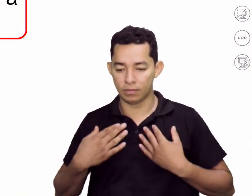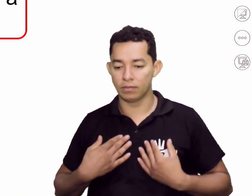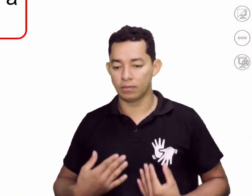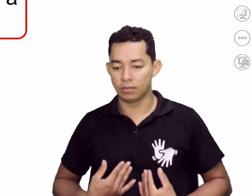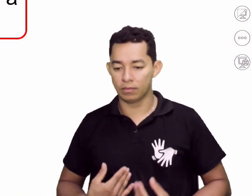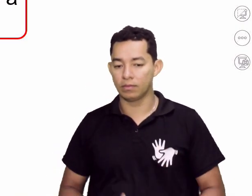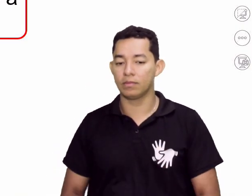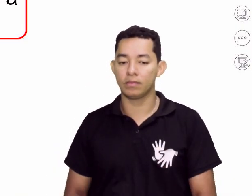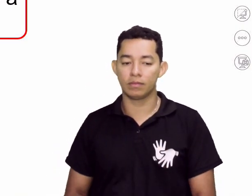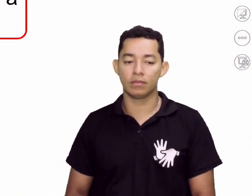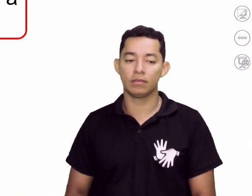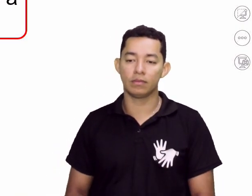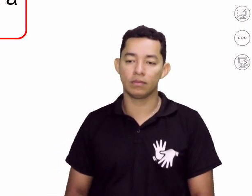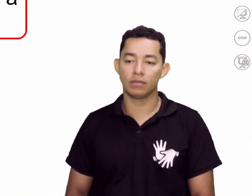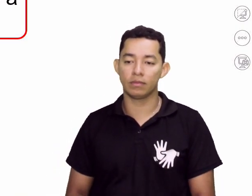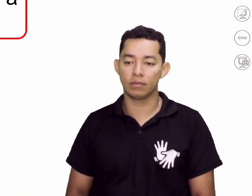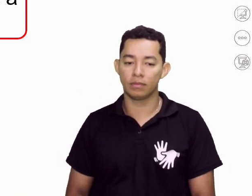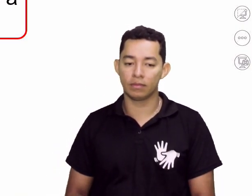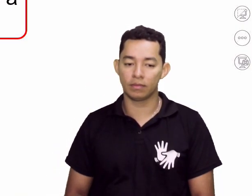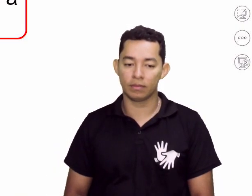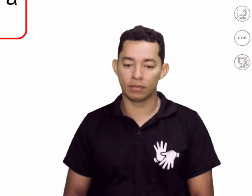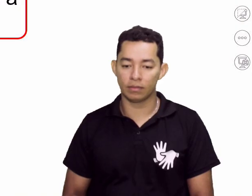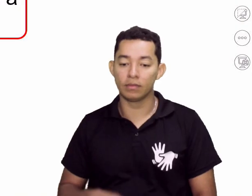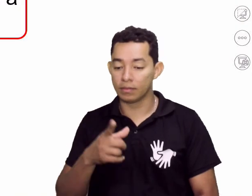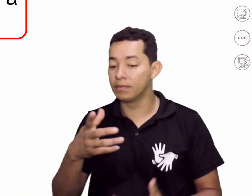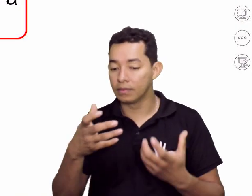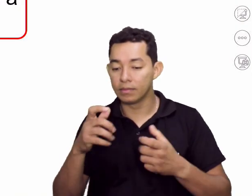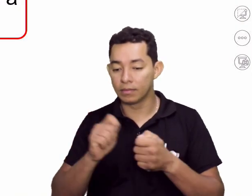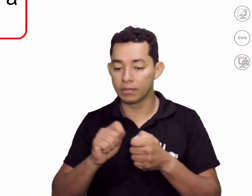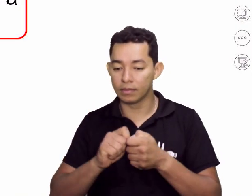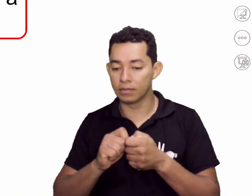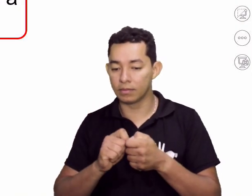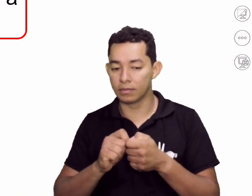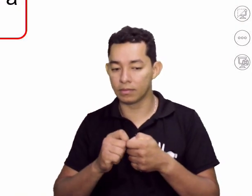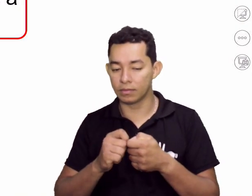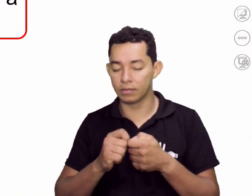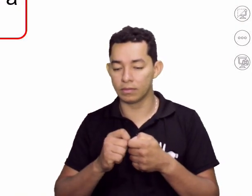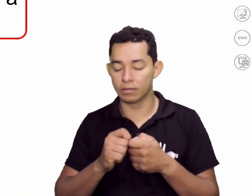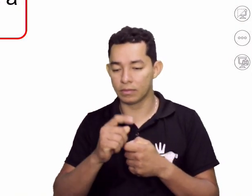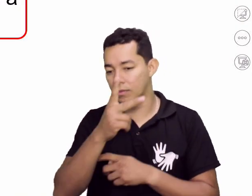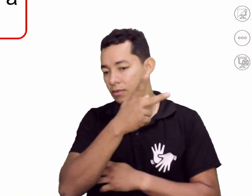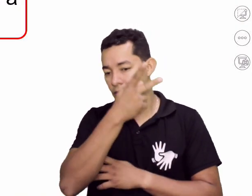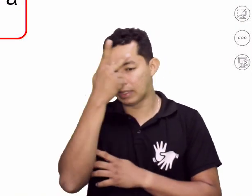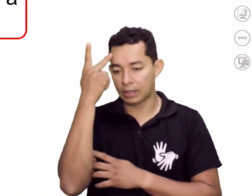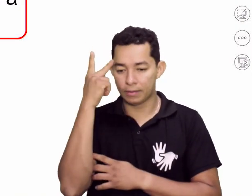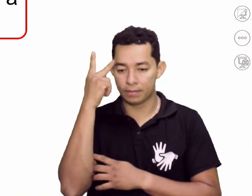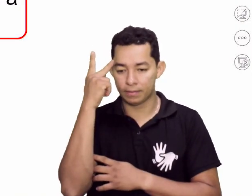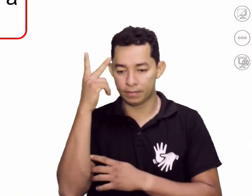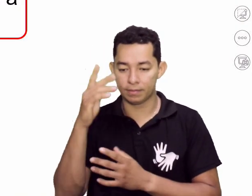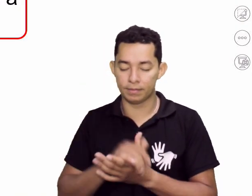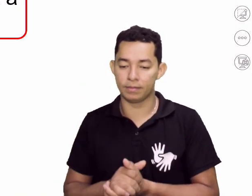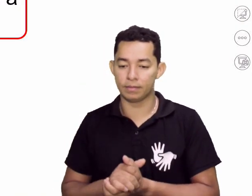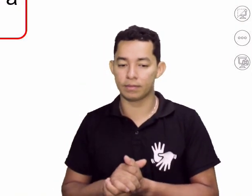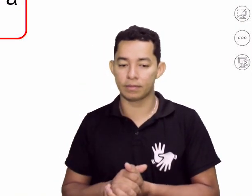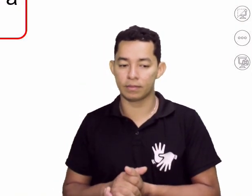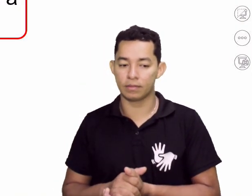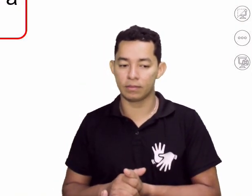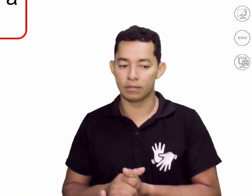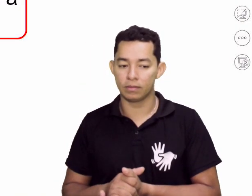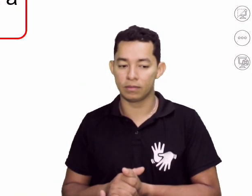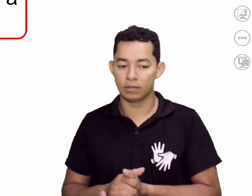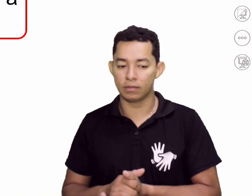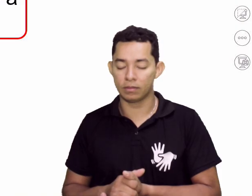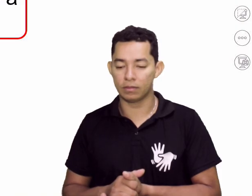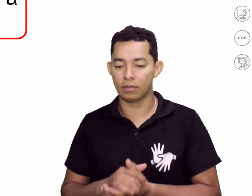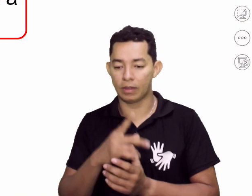né? E se você quer fazer isso para que as pessoas, né, os